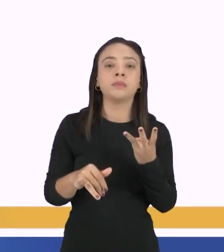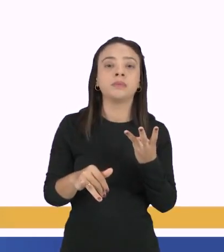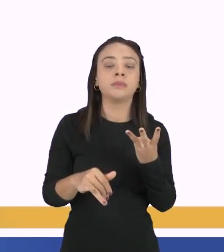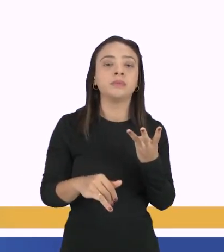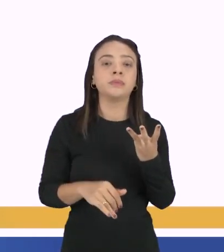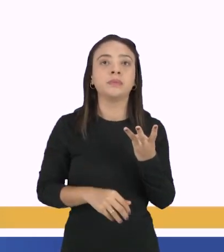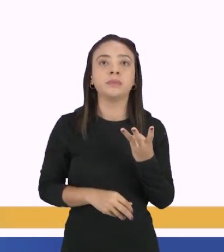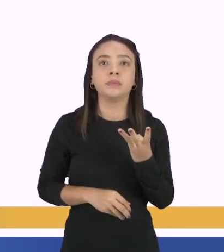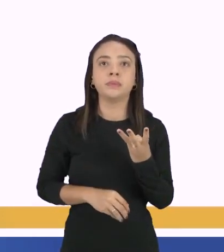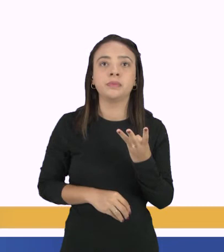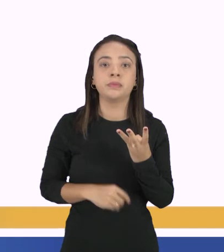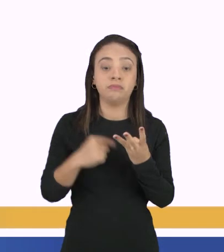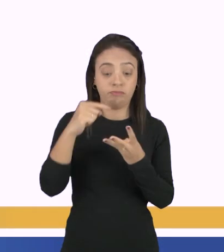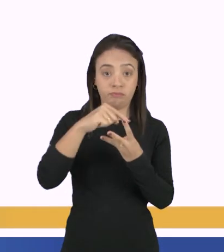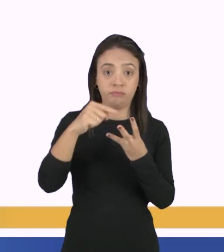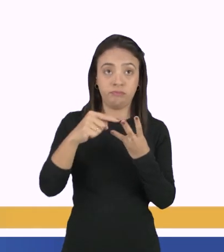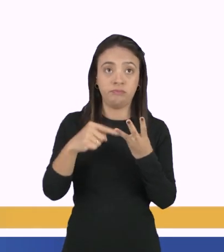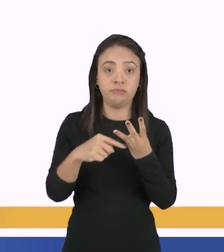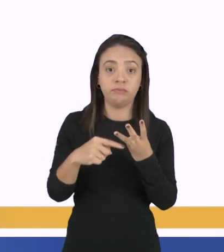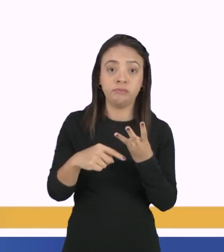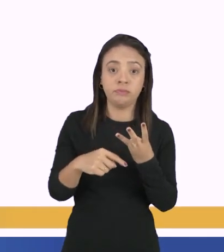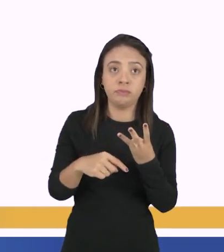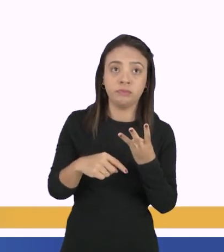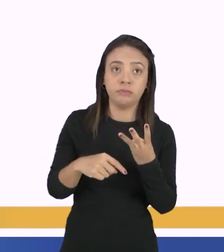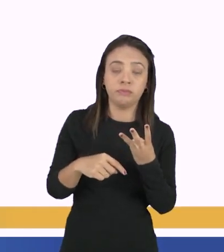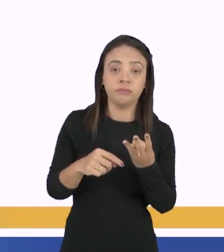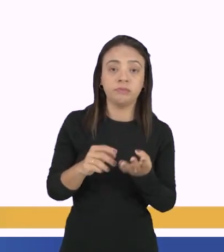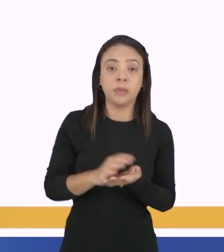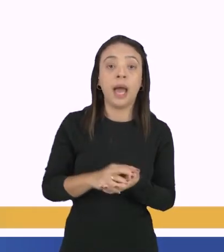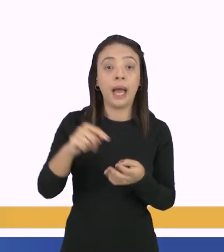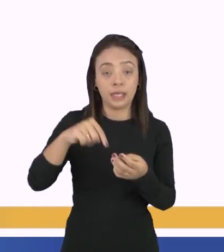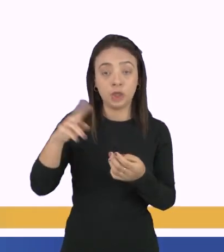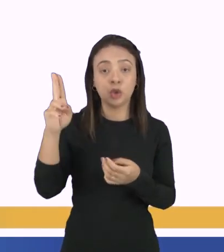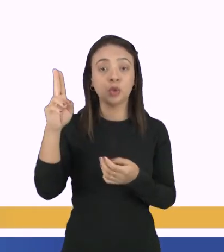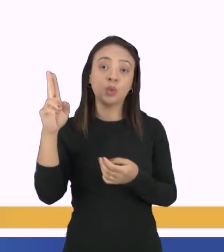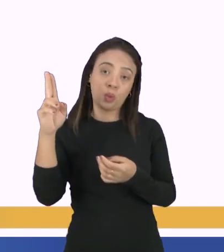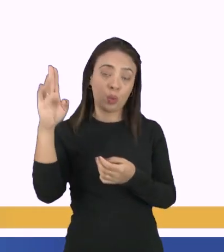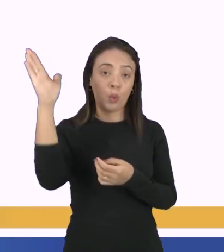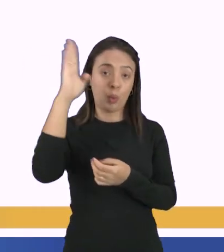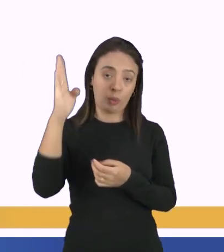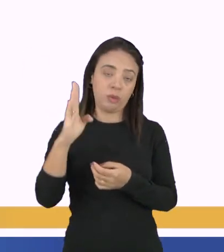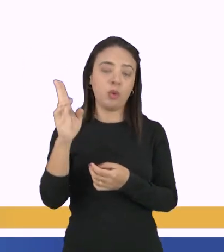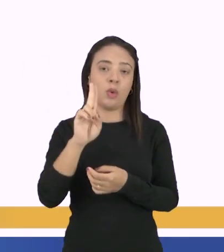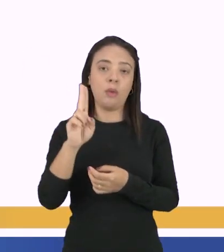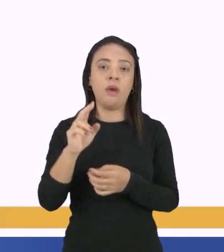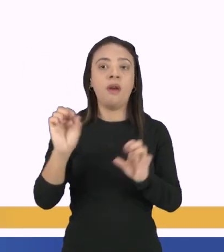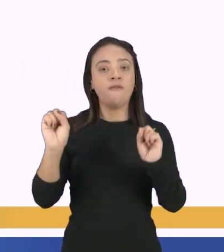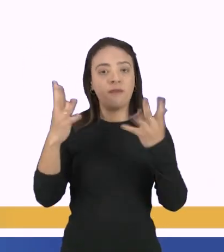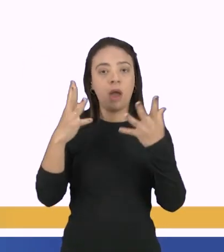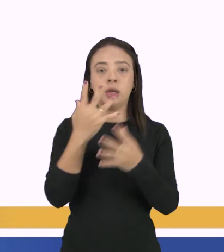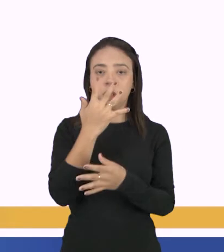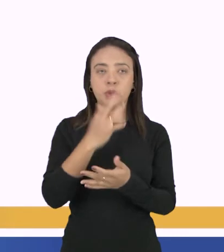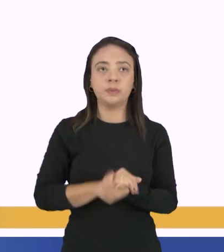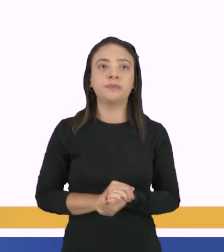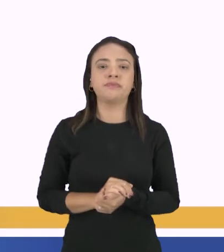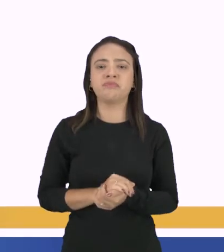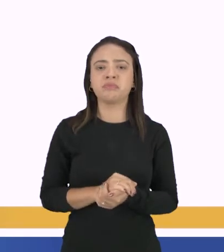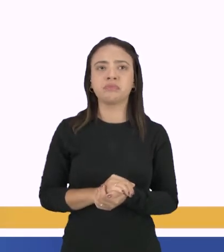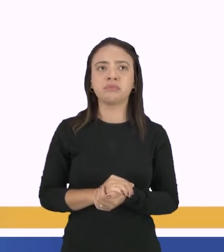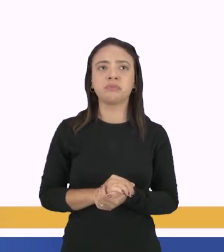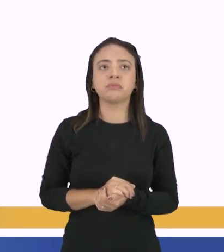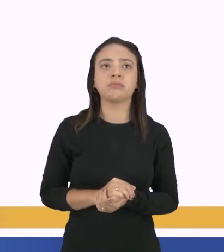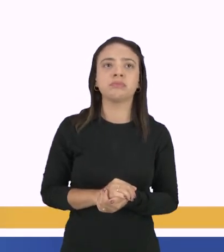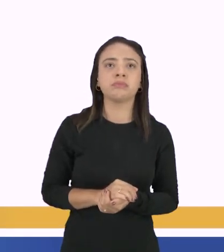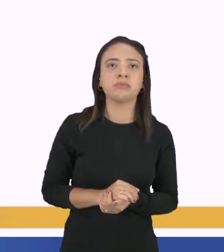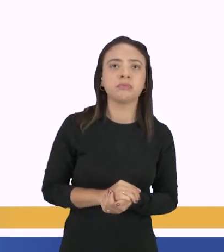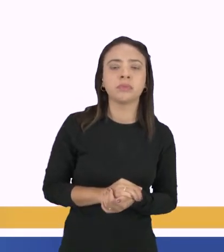tradução. É chamado aqui no Brasil como Festa das Cores, né? Qual a data correspondente a essas celebrações? Between